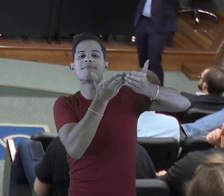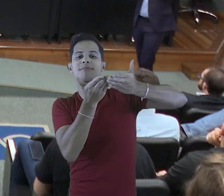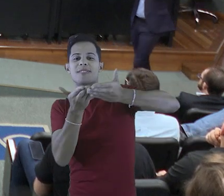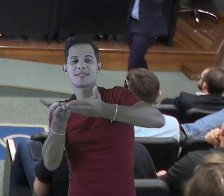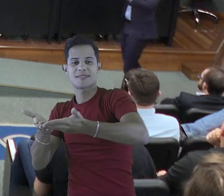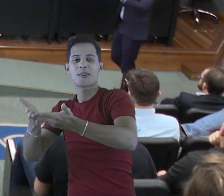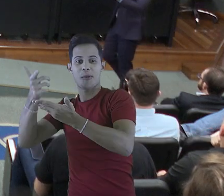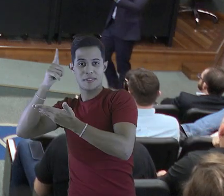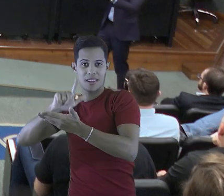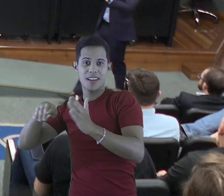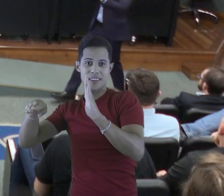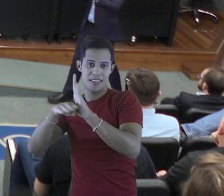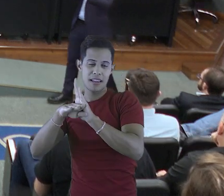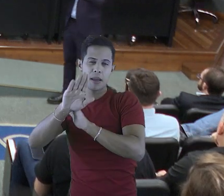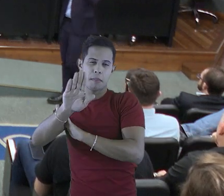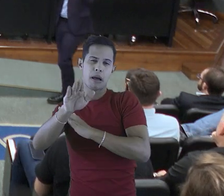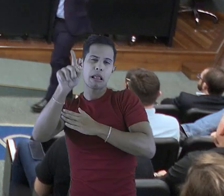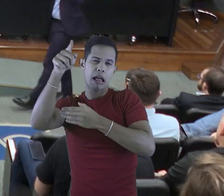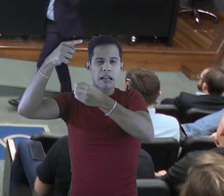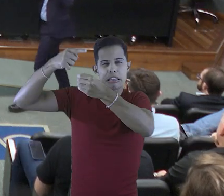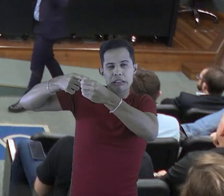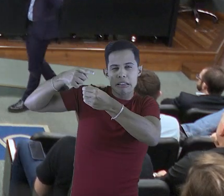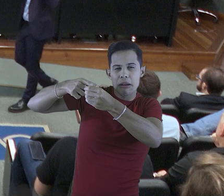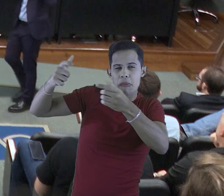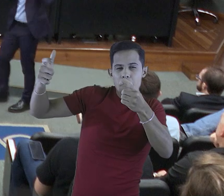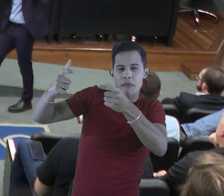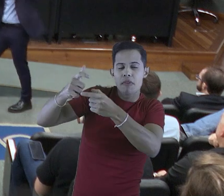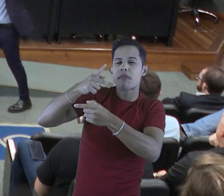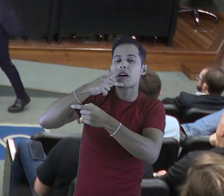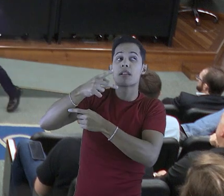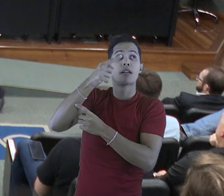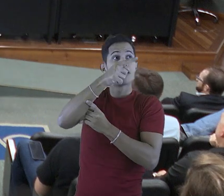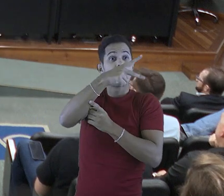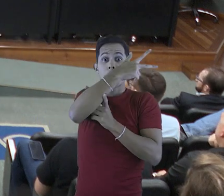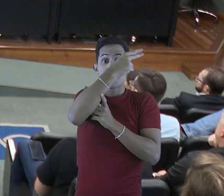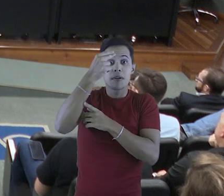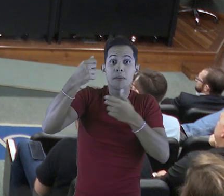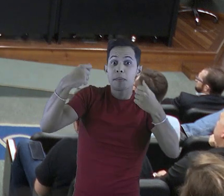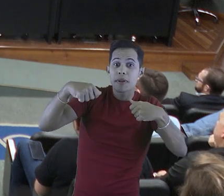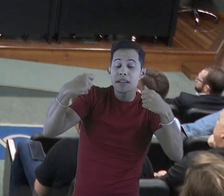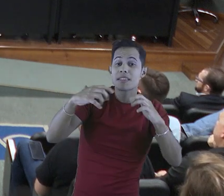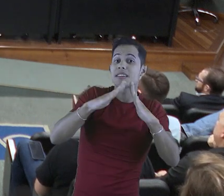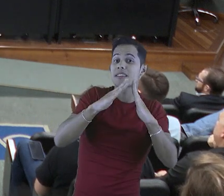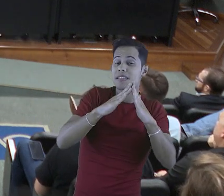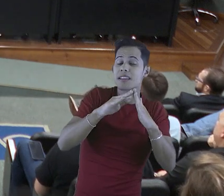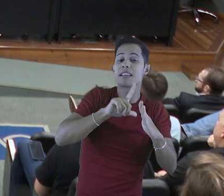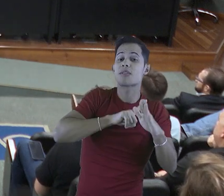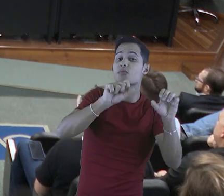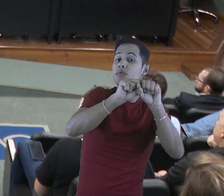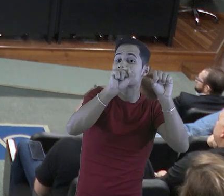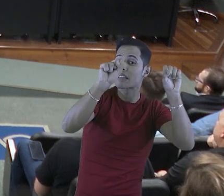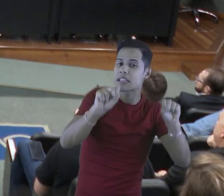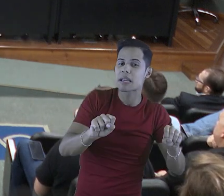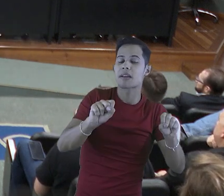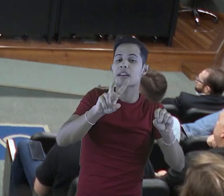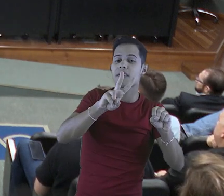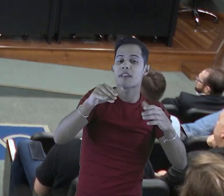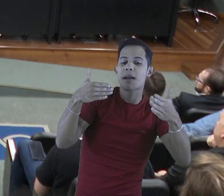tem no interior do Amapá e diz assim, não, a prefeitura tem que ter um sistema de tecnologia de informação que impeça o vazamento de dados.